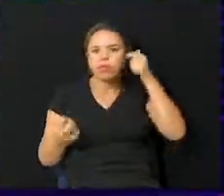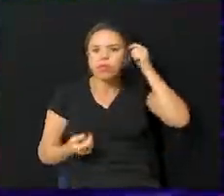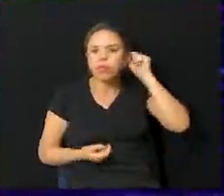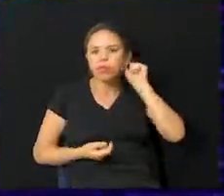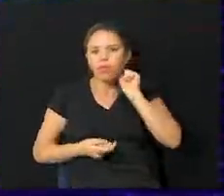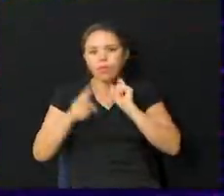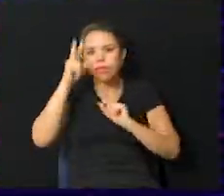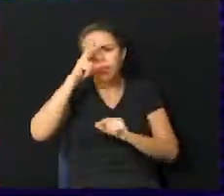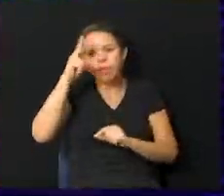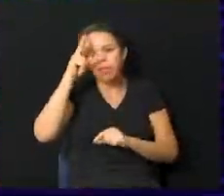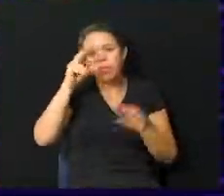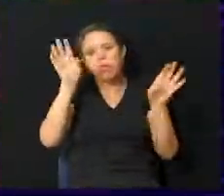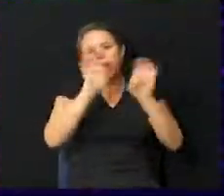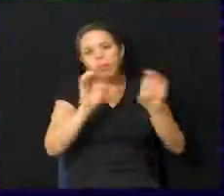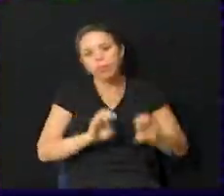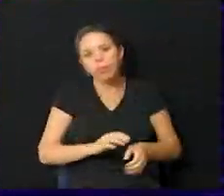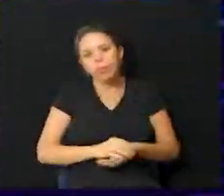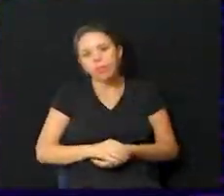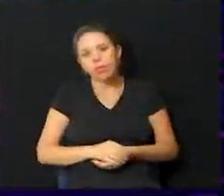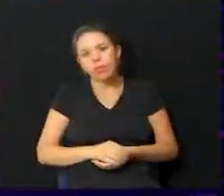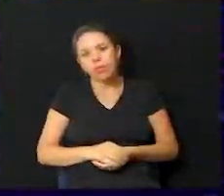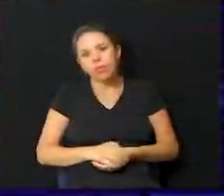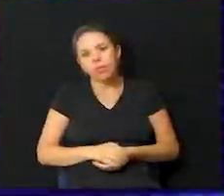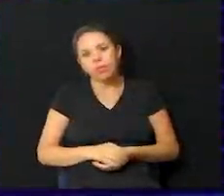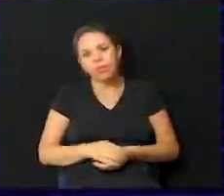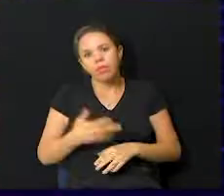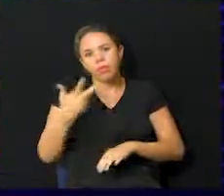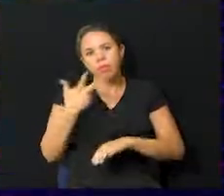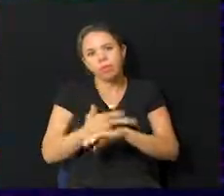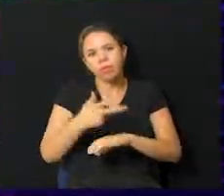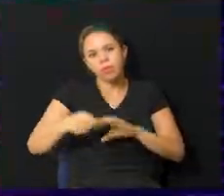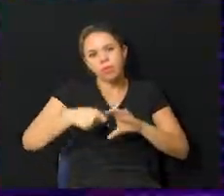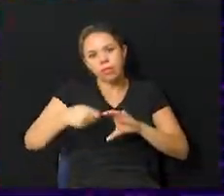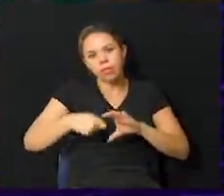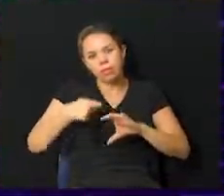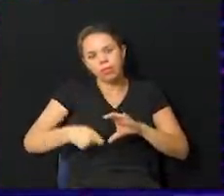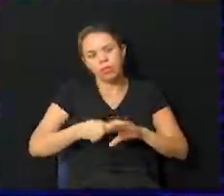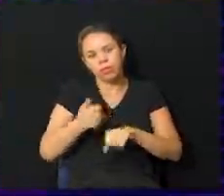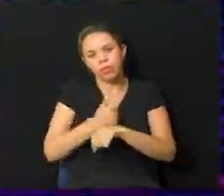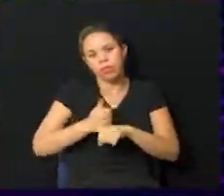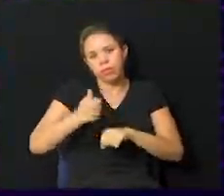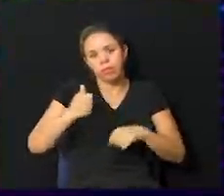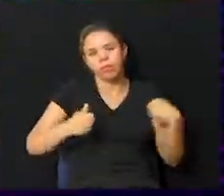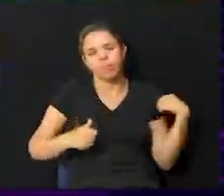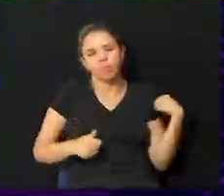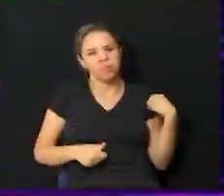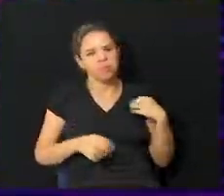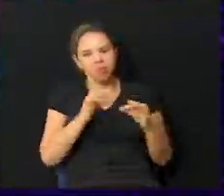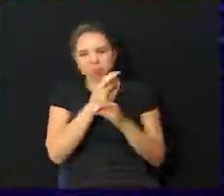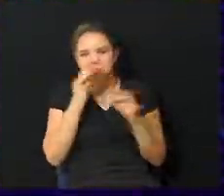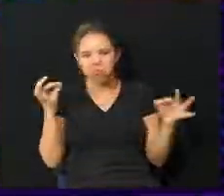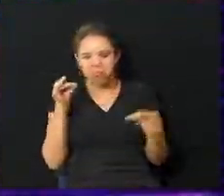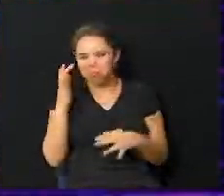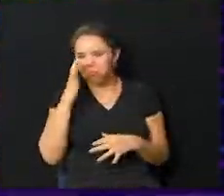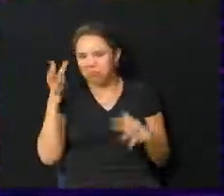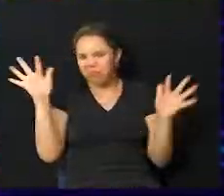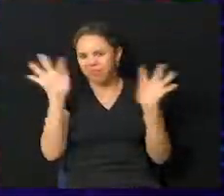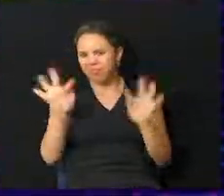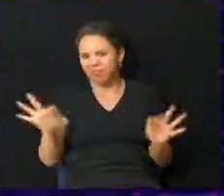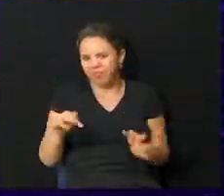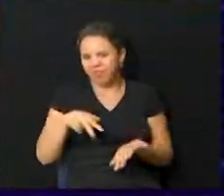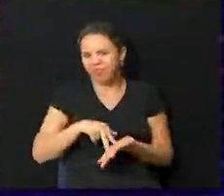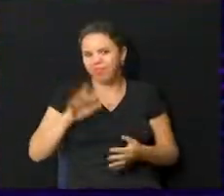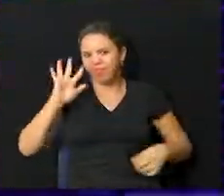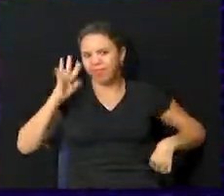essa história foi estruturada, a gente fez as gravações num estúdio profissional e ficou muito bonito. Eu estou muito feliz